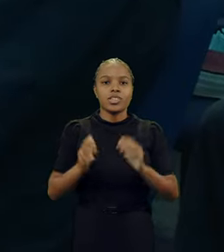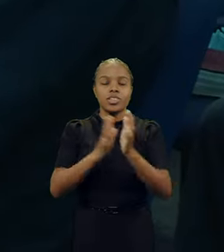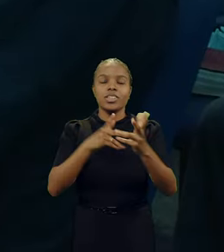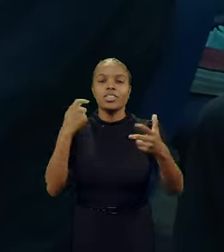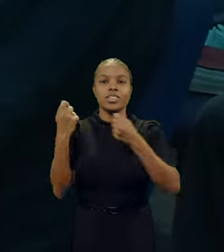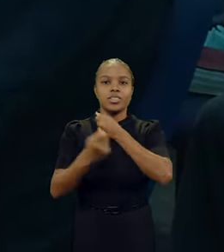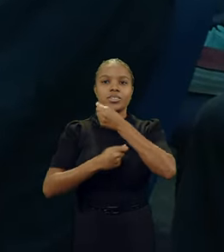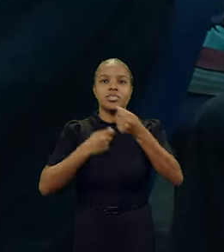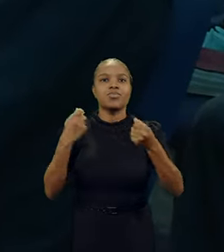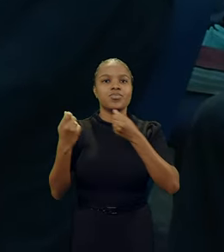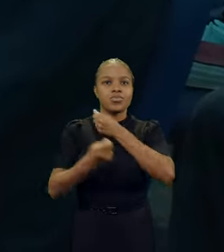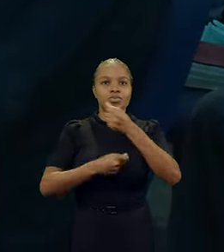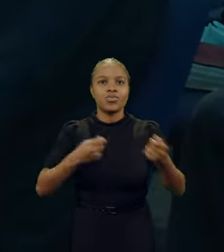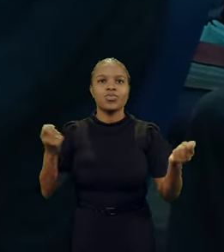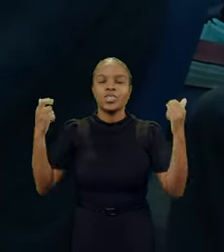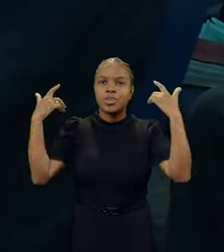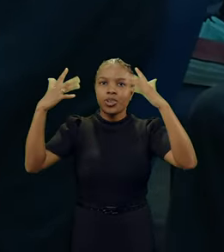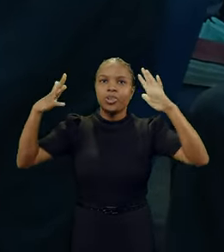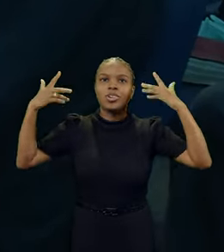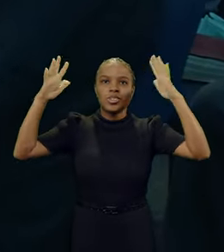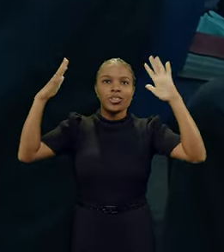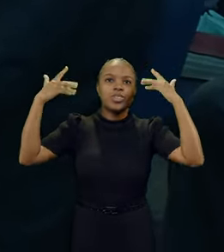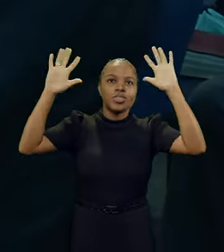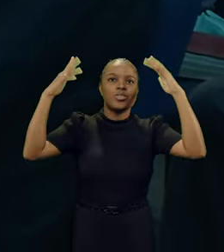Aleluia, glória, pode glorificar.